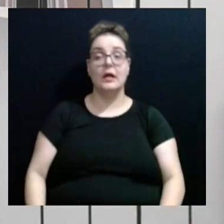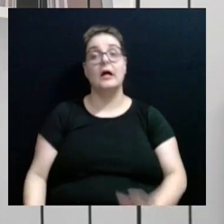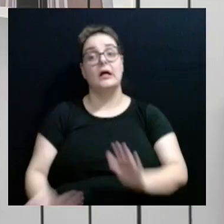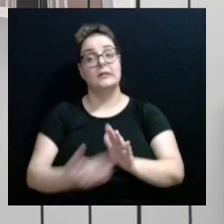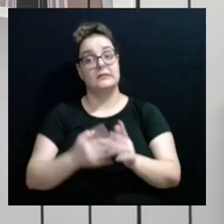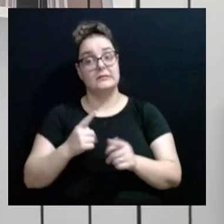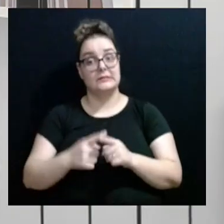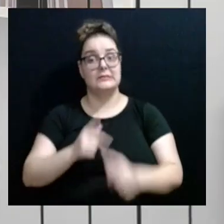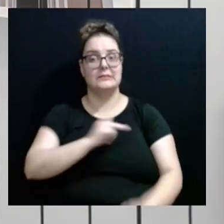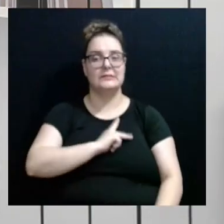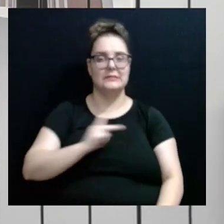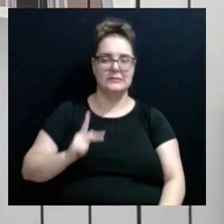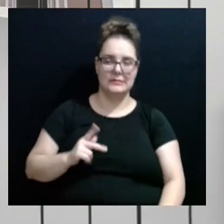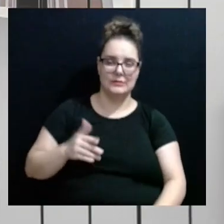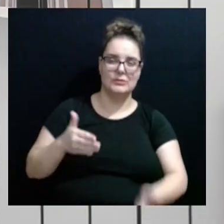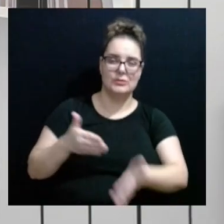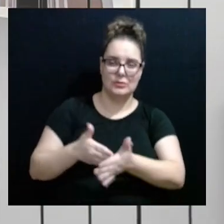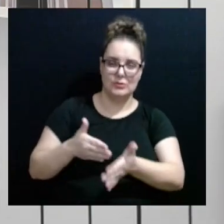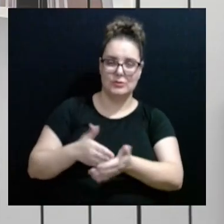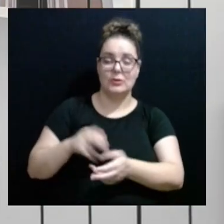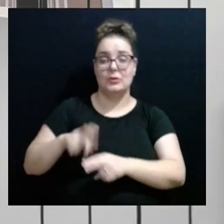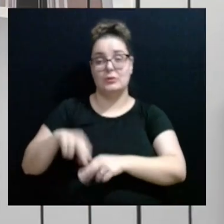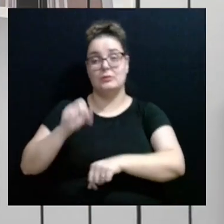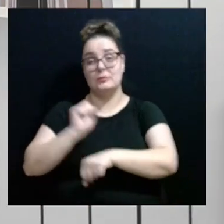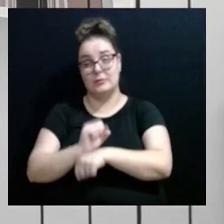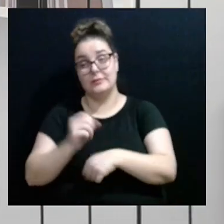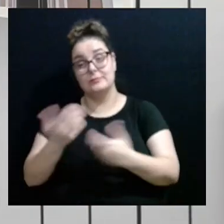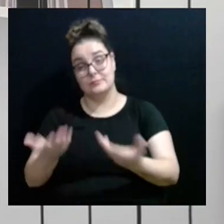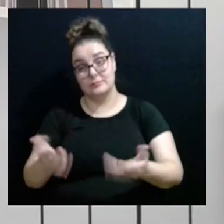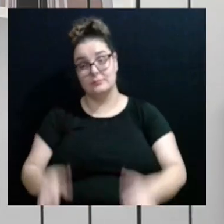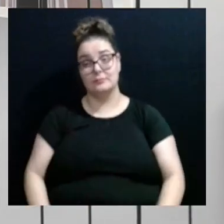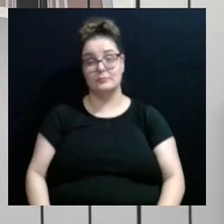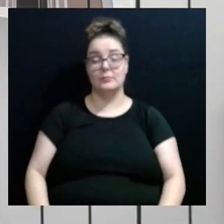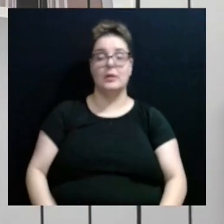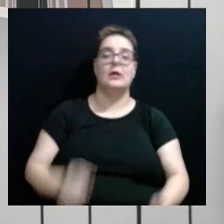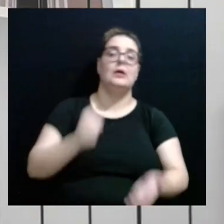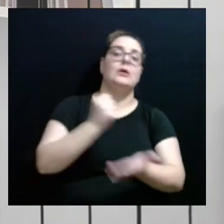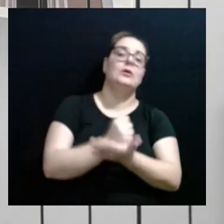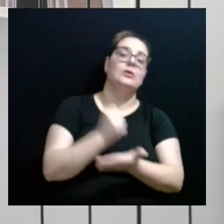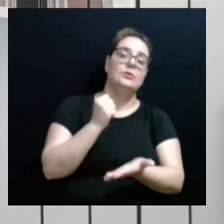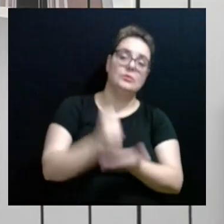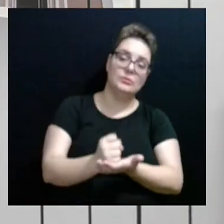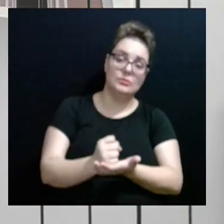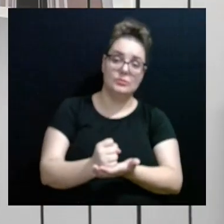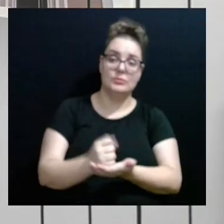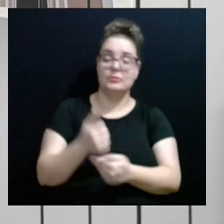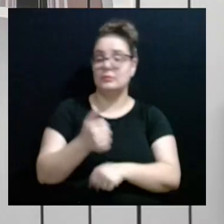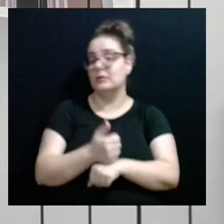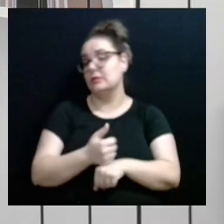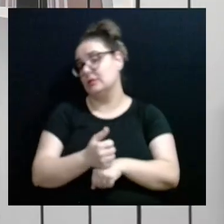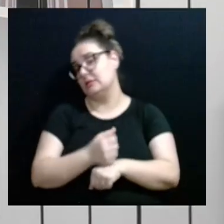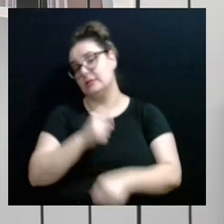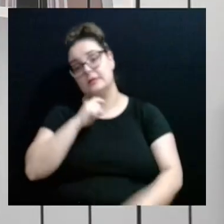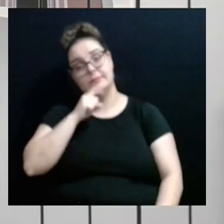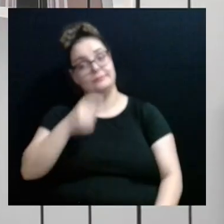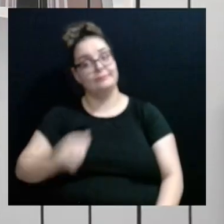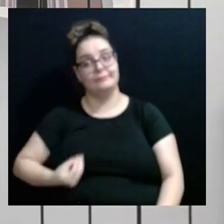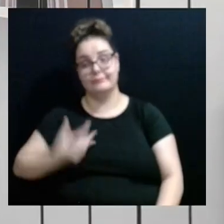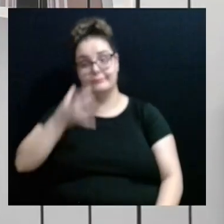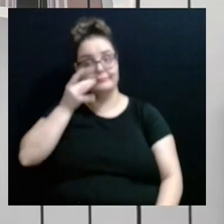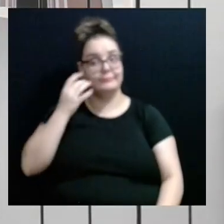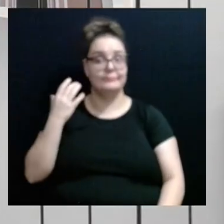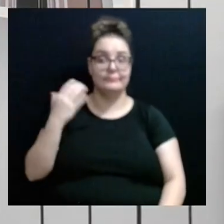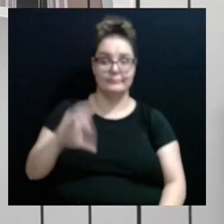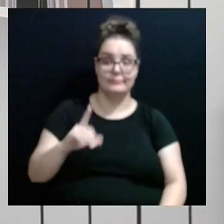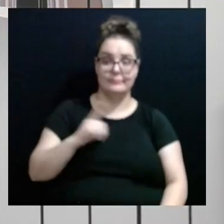uma limitação no banco de reservas, né? Ela contratou 11 jogadores, mas ninguém pôde estrear porque ela tem um transfer